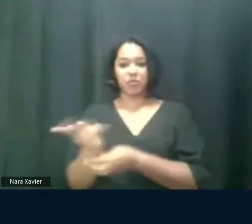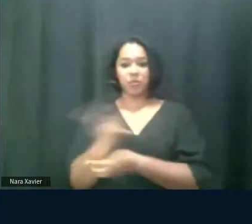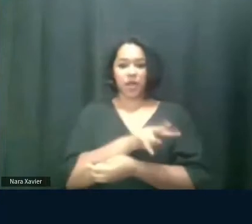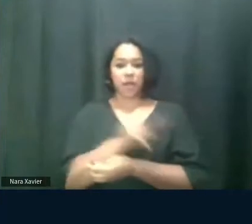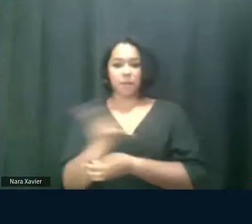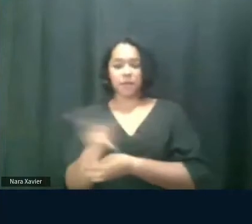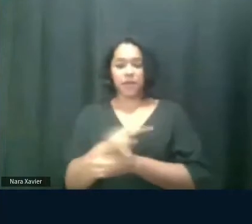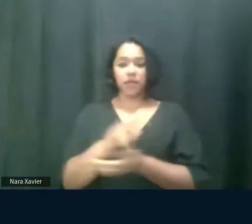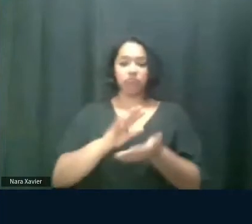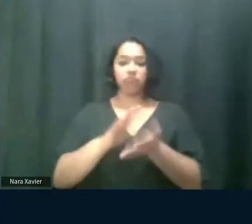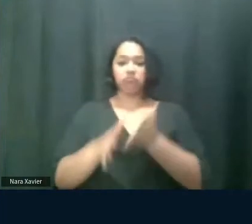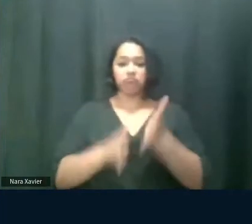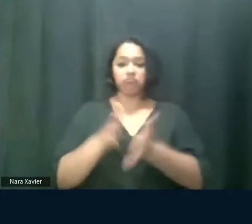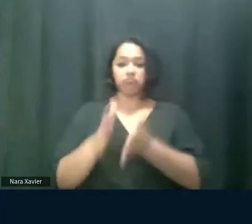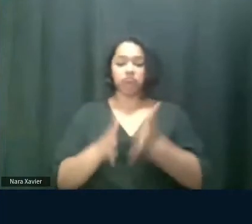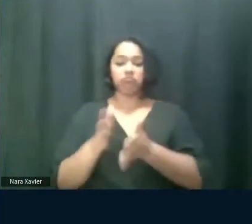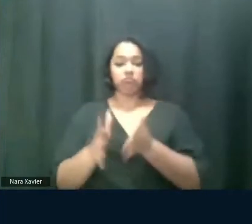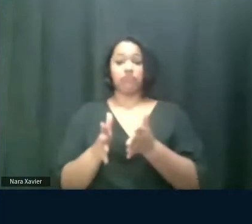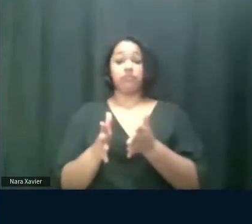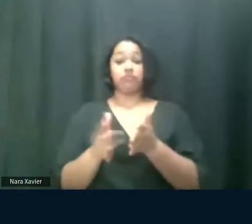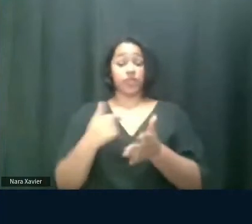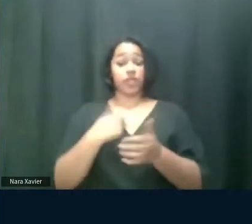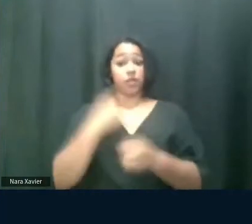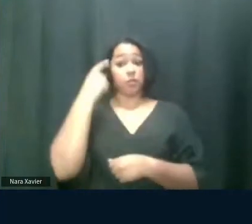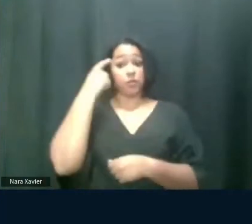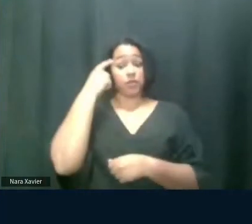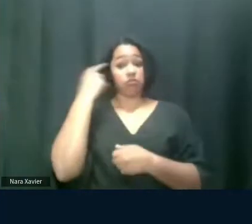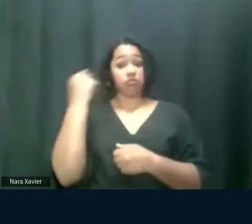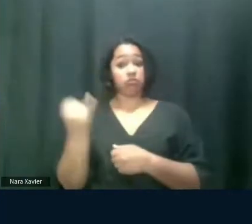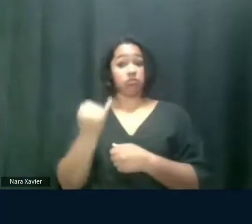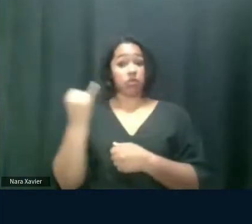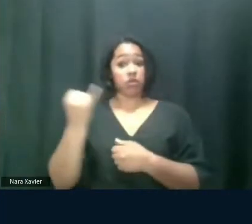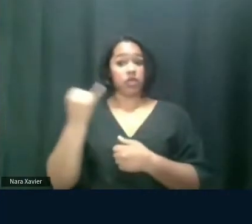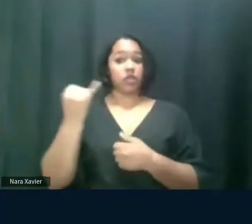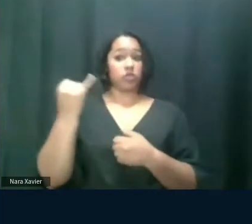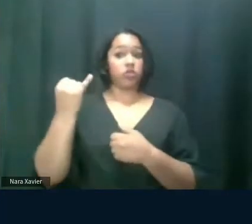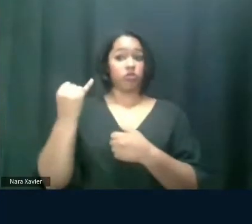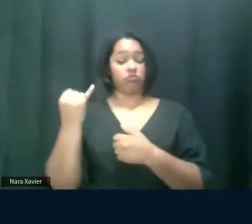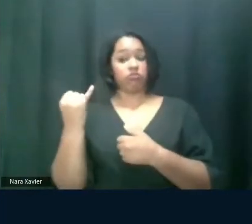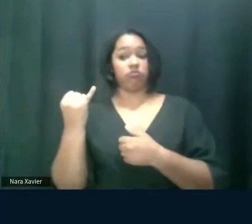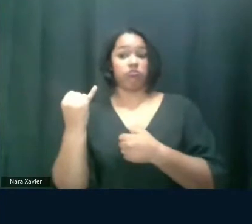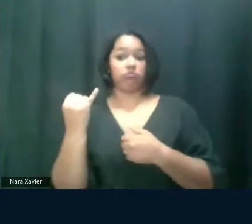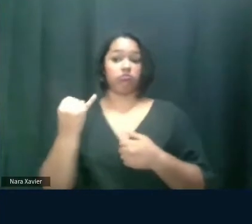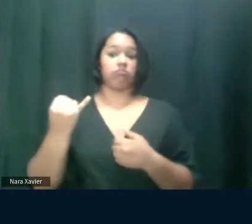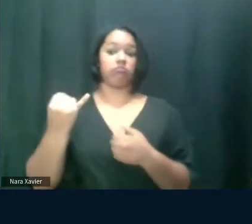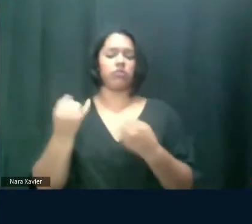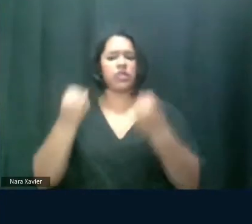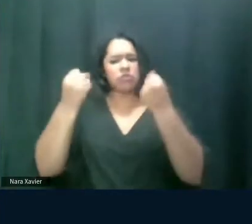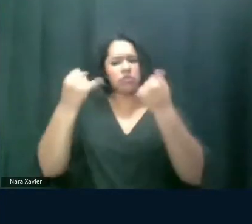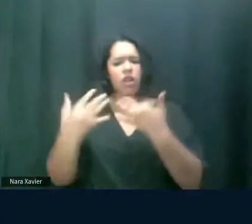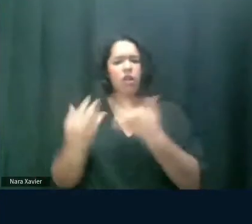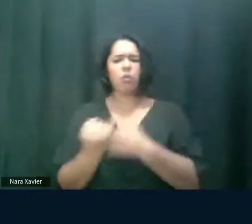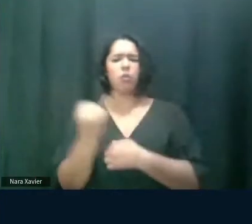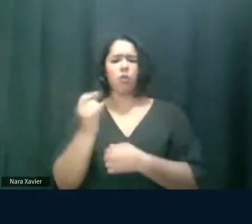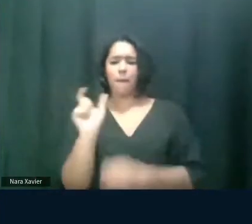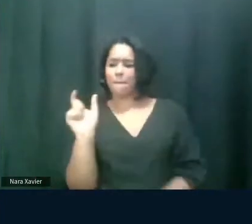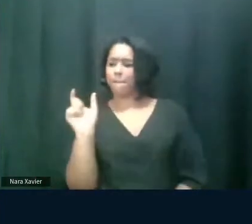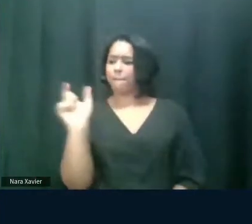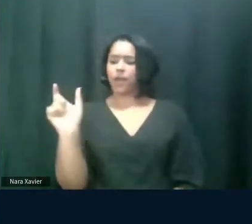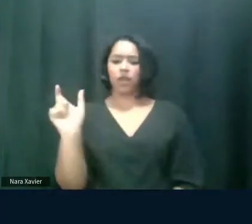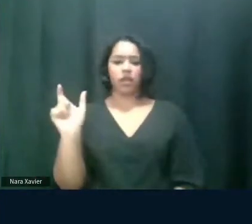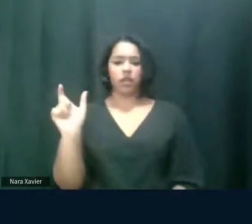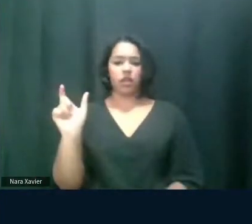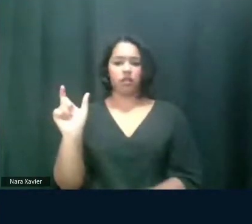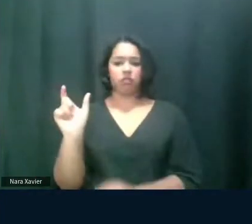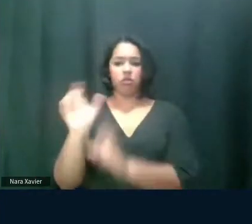indígena. Então, eu acho muito importante discutir um pouco esse valor do termo comunitário, inclusive porque